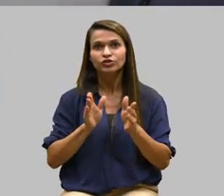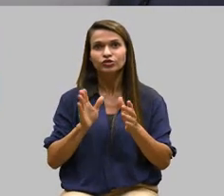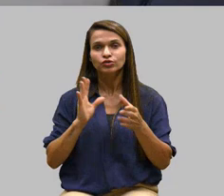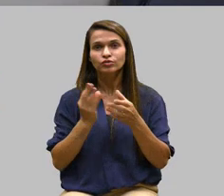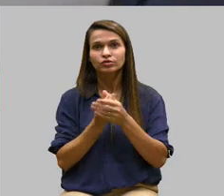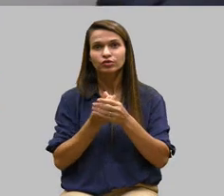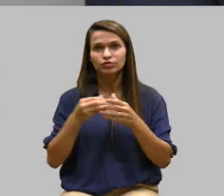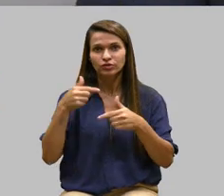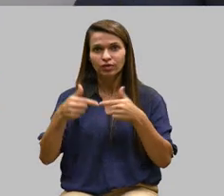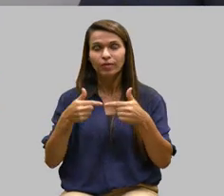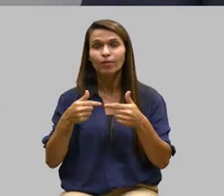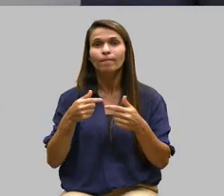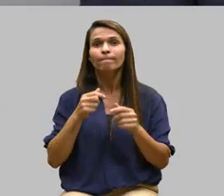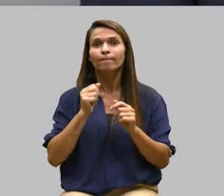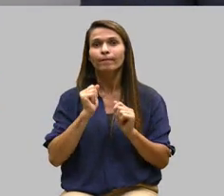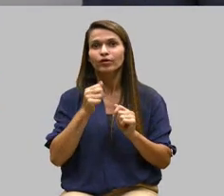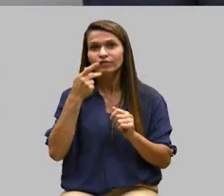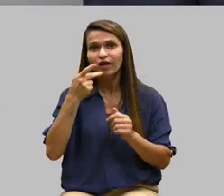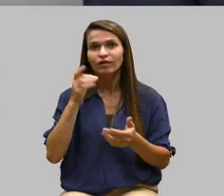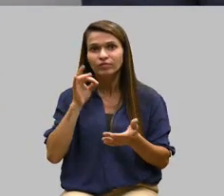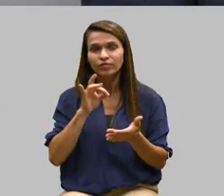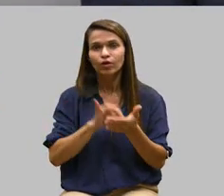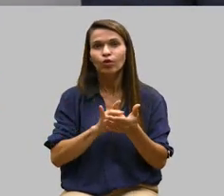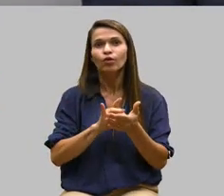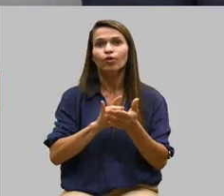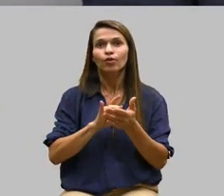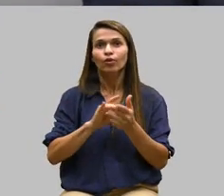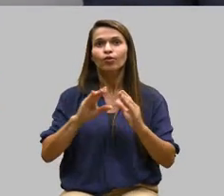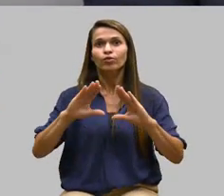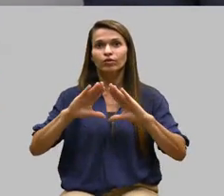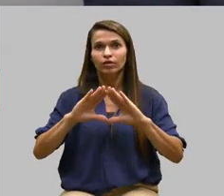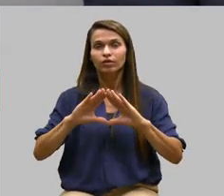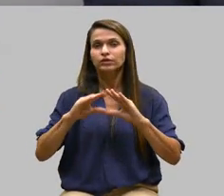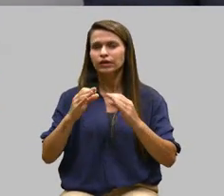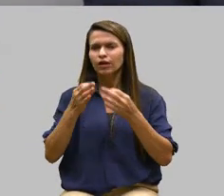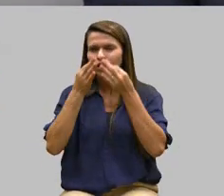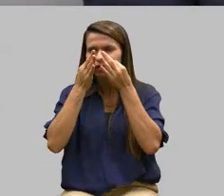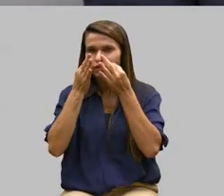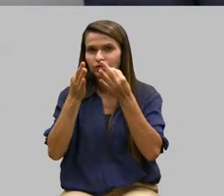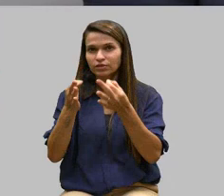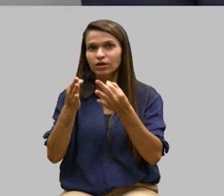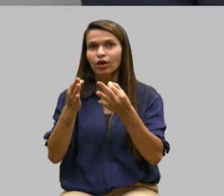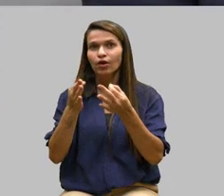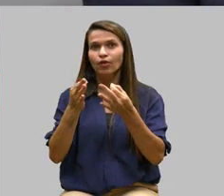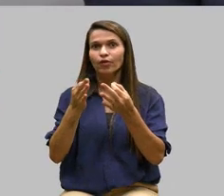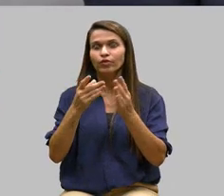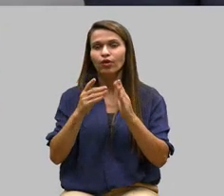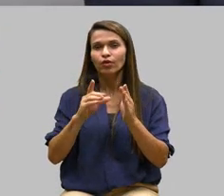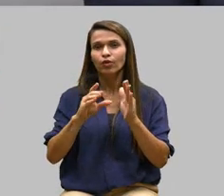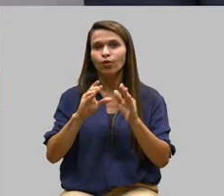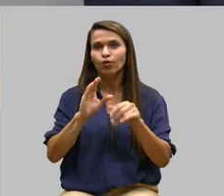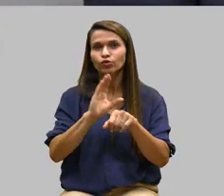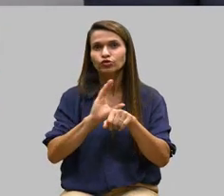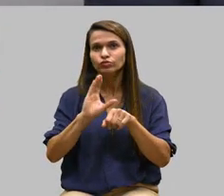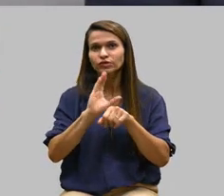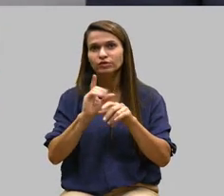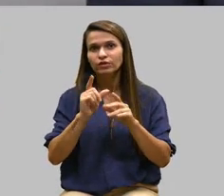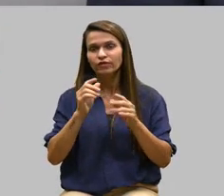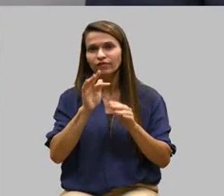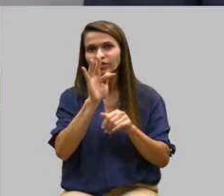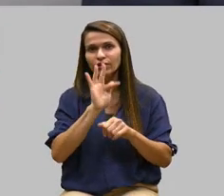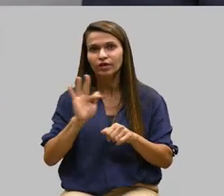eu posso afirmar senhores que o tribunal tem guardado a devida atenção a Constituição Federal no artigo 37 inciso 8º